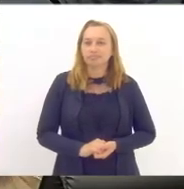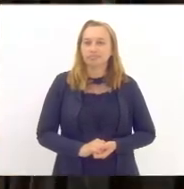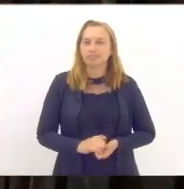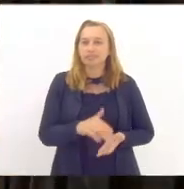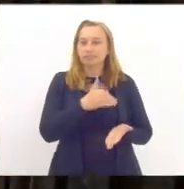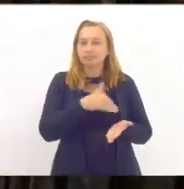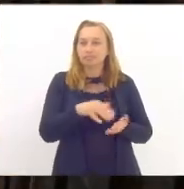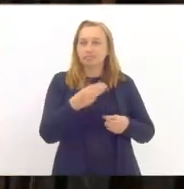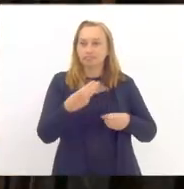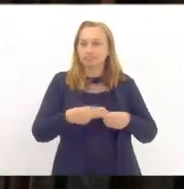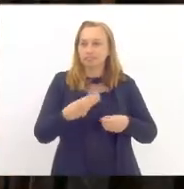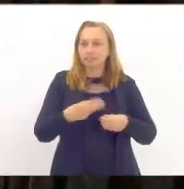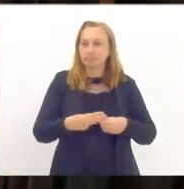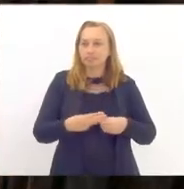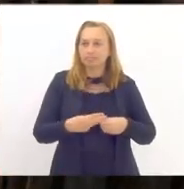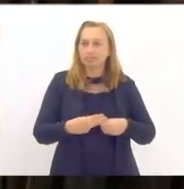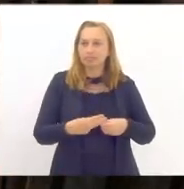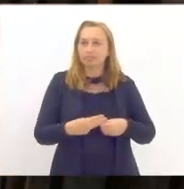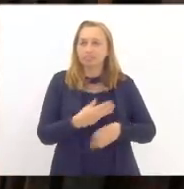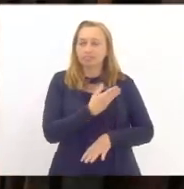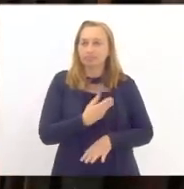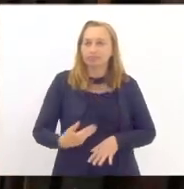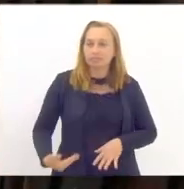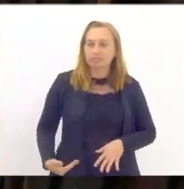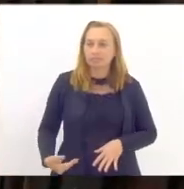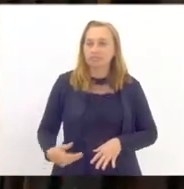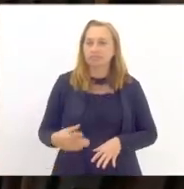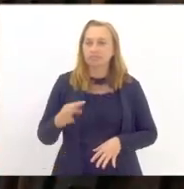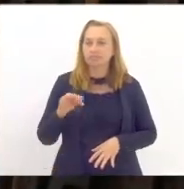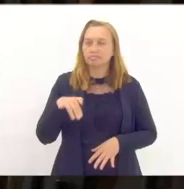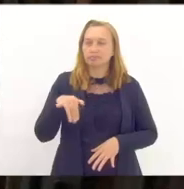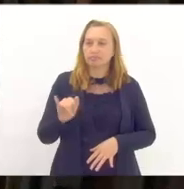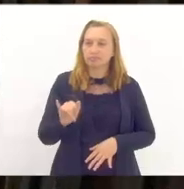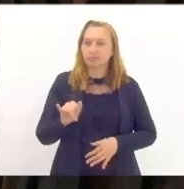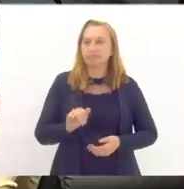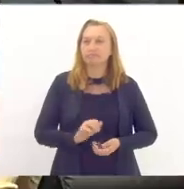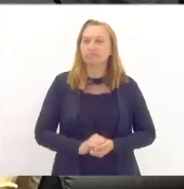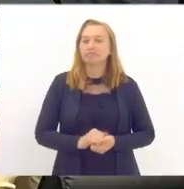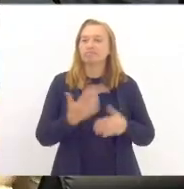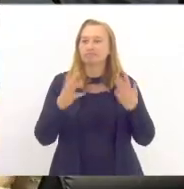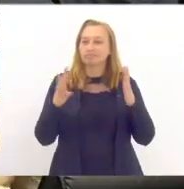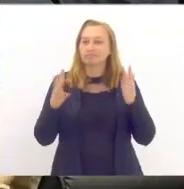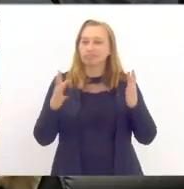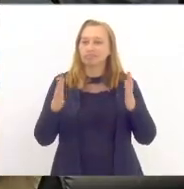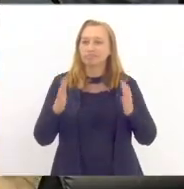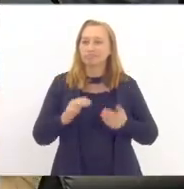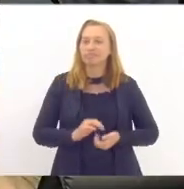Secretária Municipal de Governo e Integridade Pública, Tony Chalita.